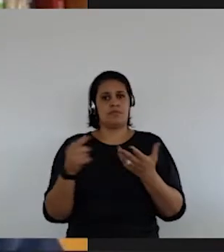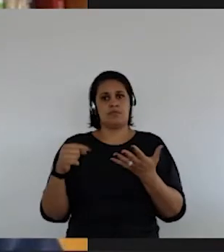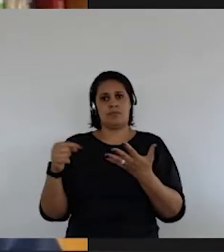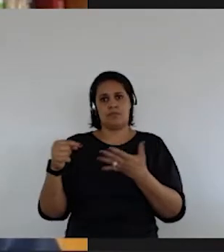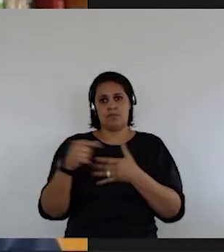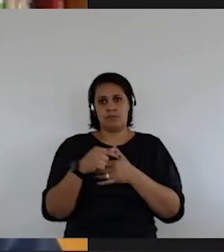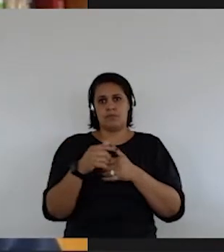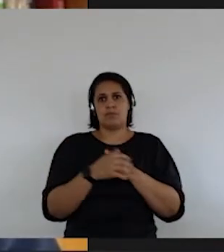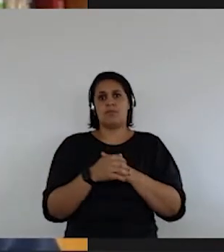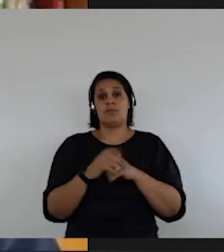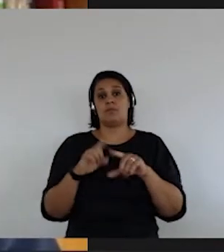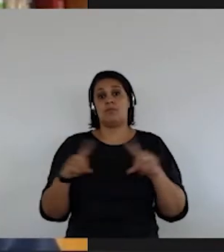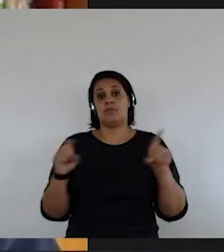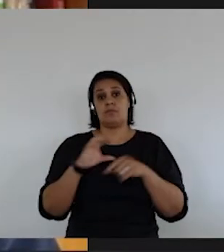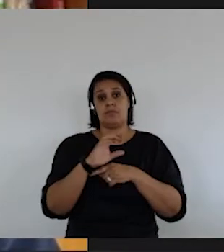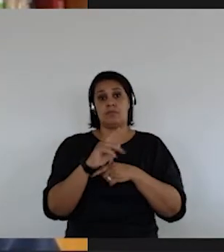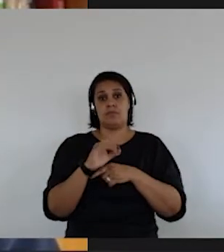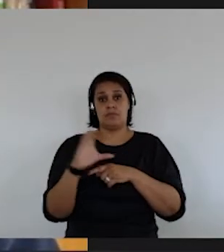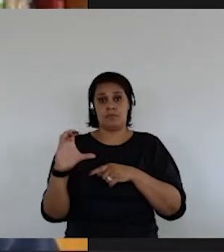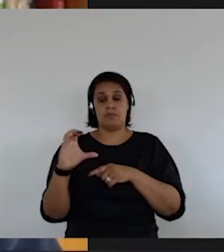o CPC de